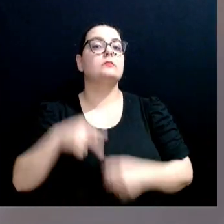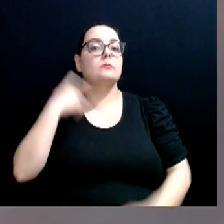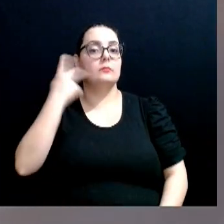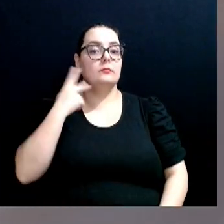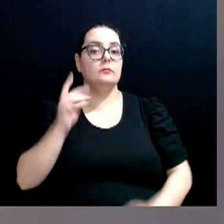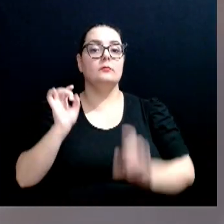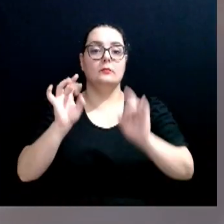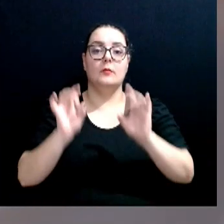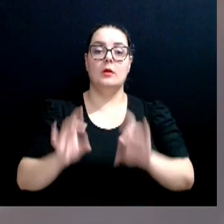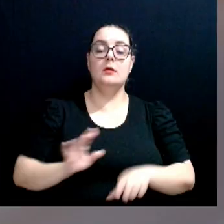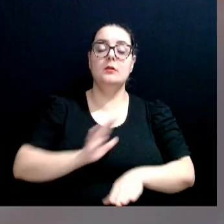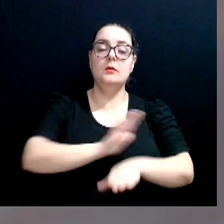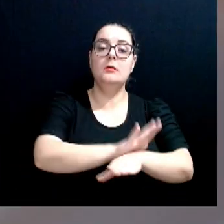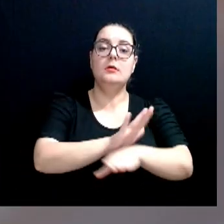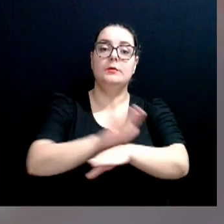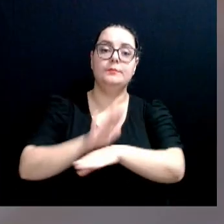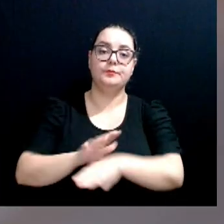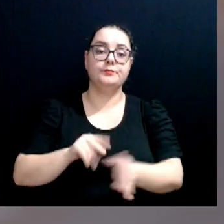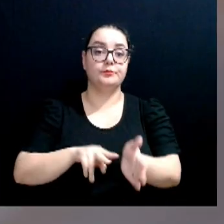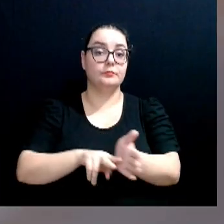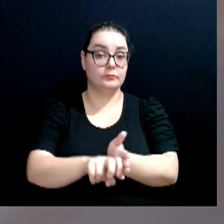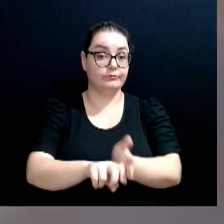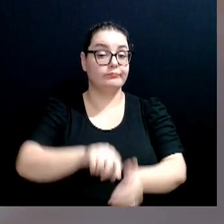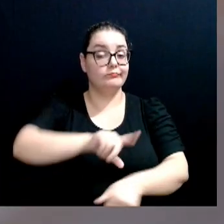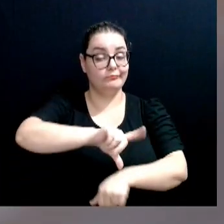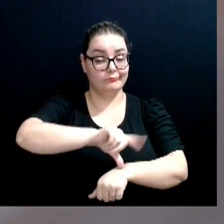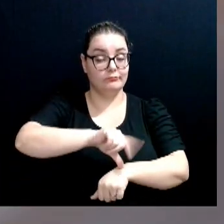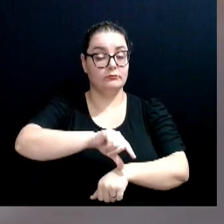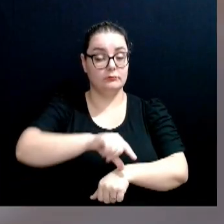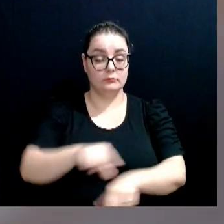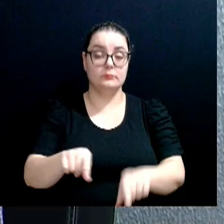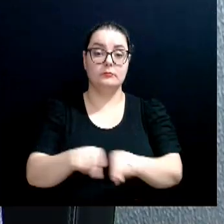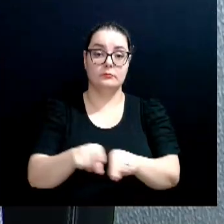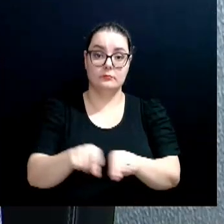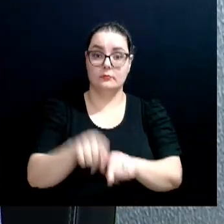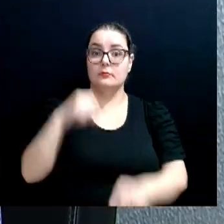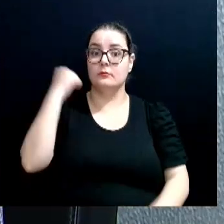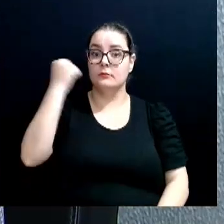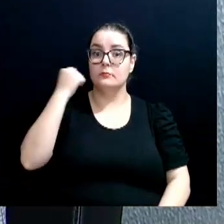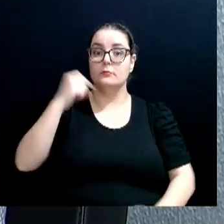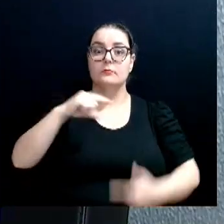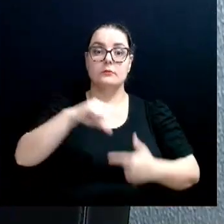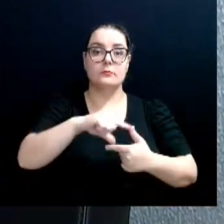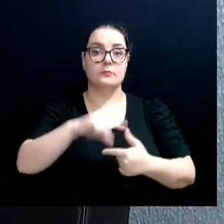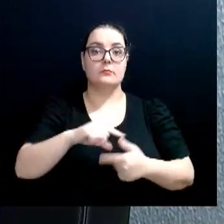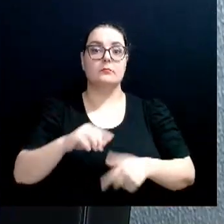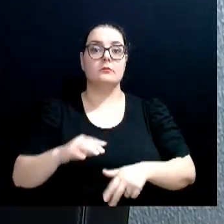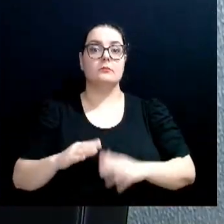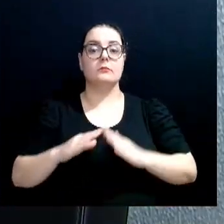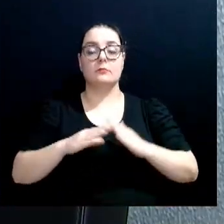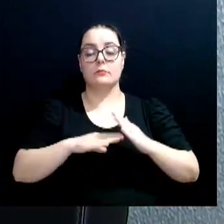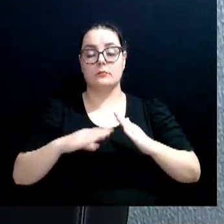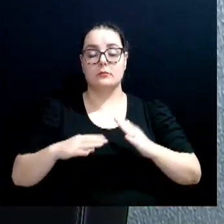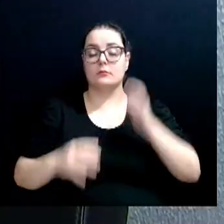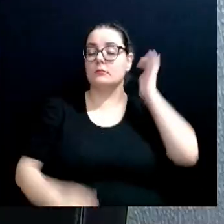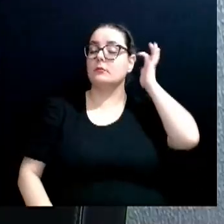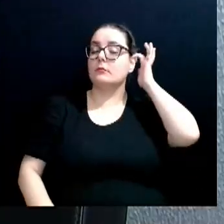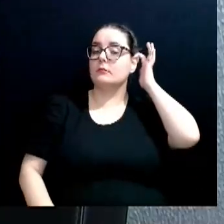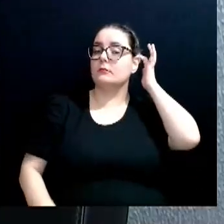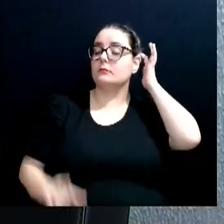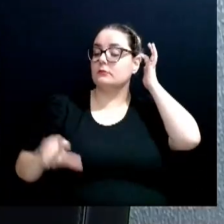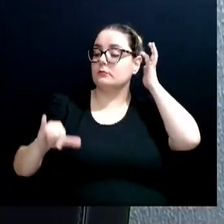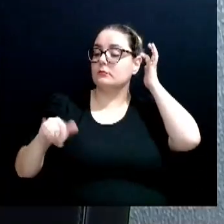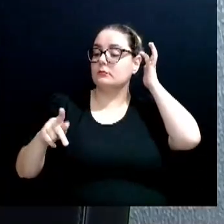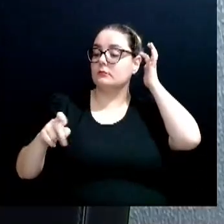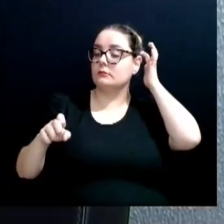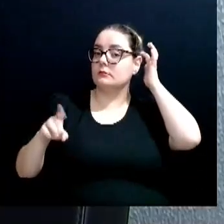para o diagnóstico tardio e para o agravamento do quadro clínico. O lipedema, muitas vezes, ele causa